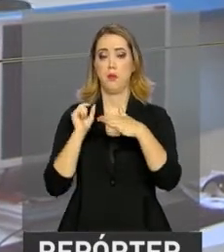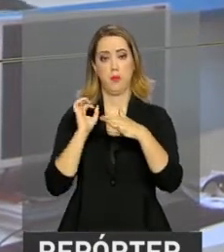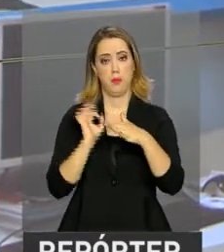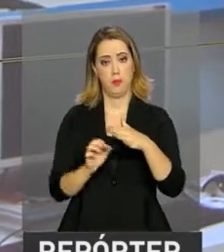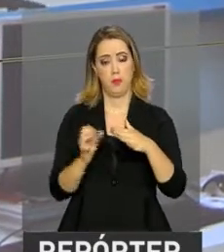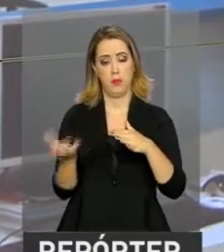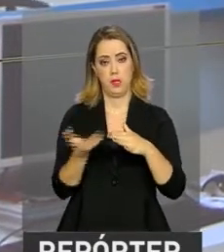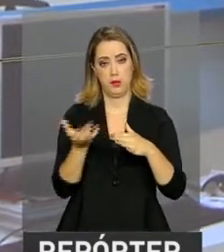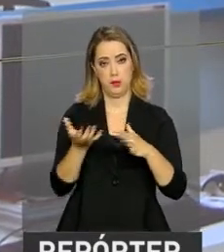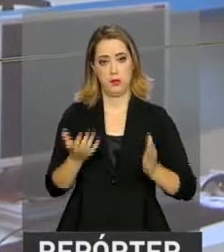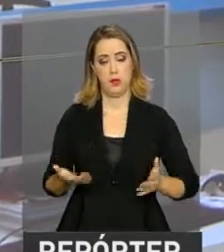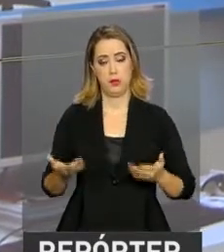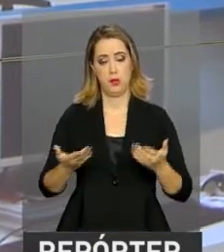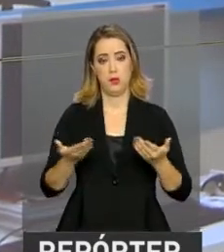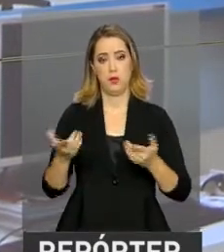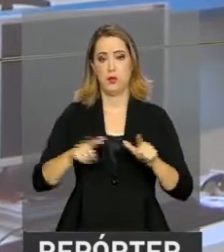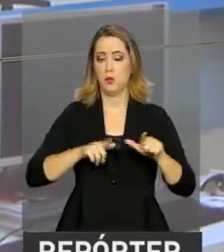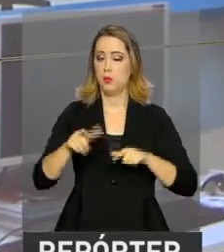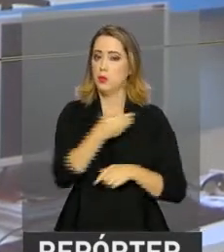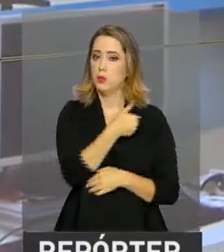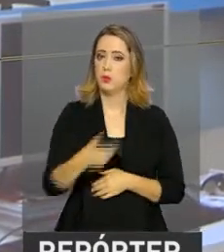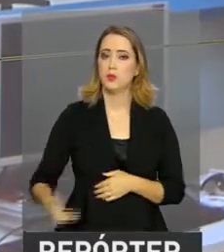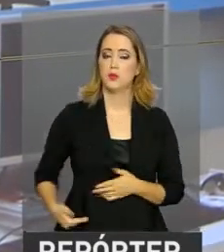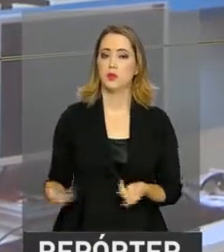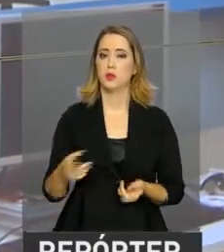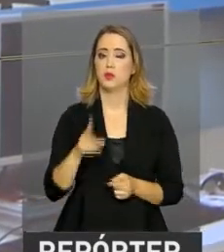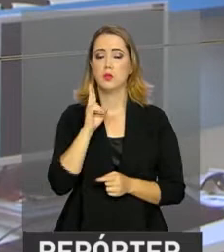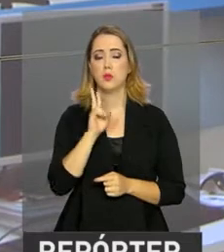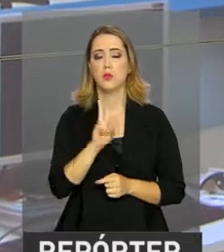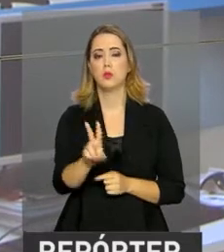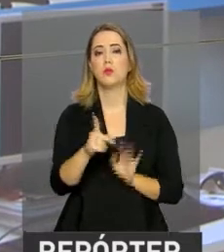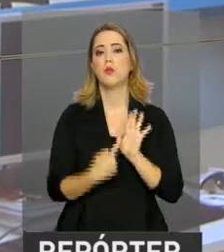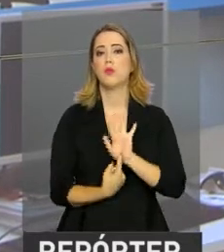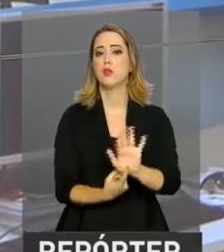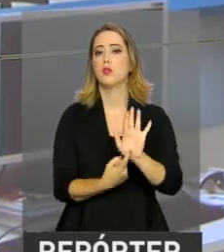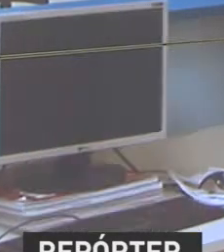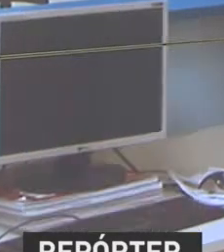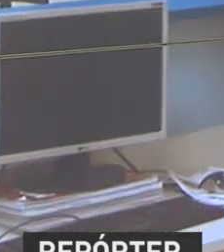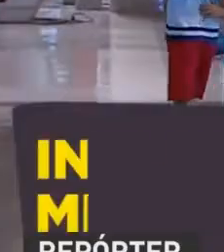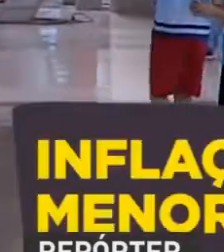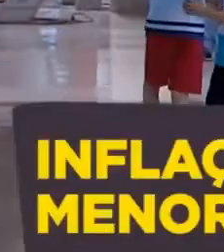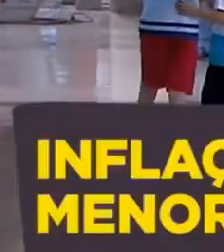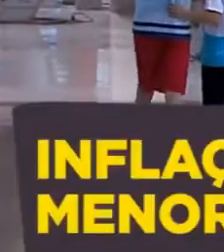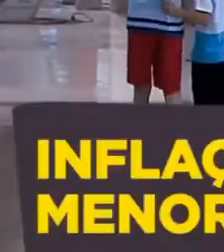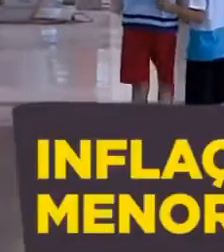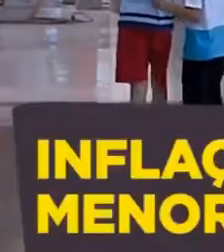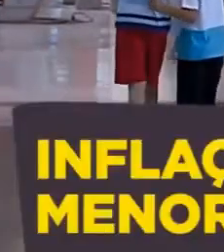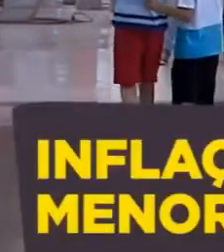projeções mostram que o custo de vida do brasileiro vai continuar a cair este ano.